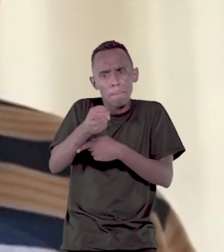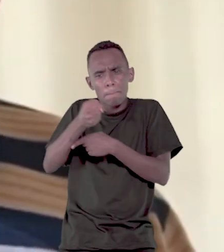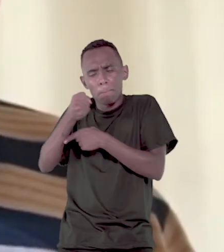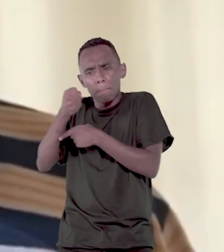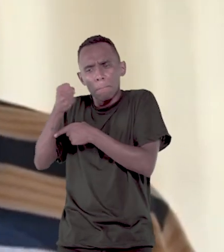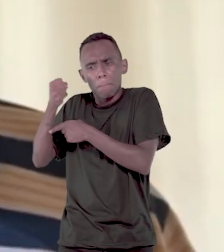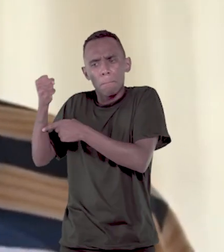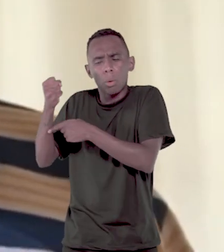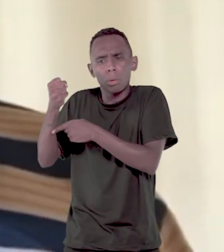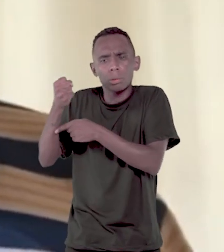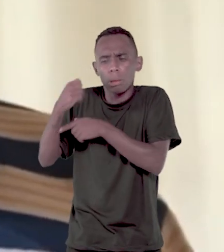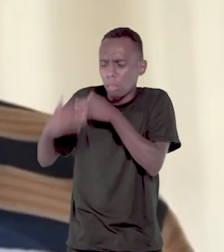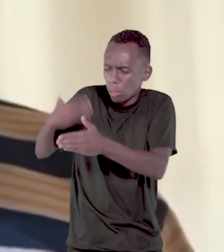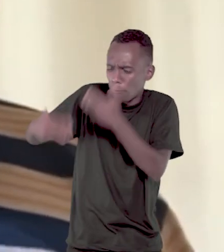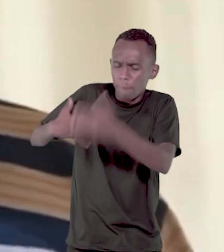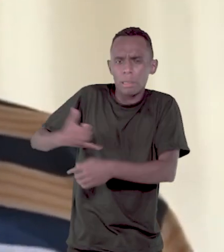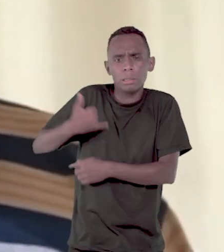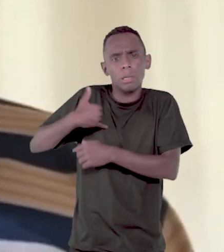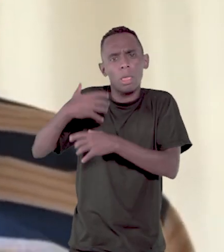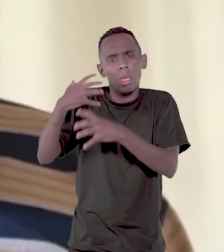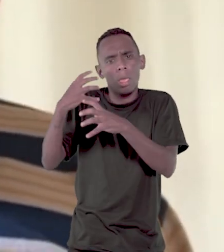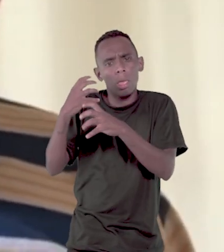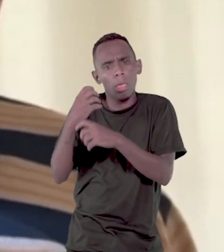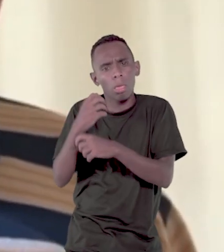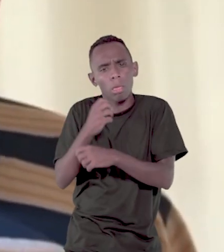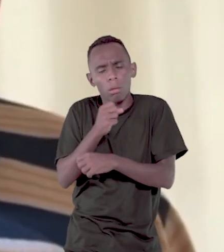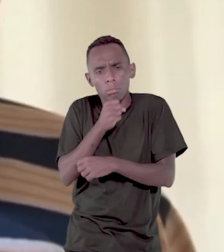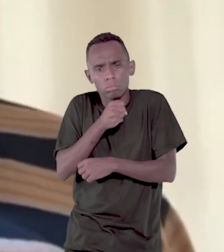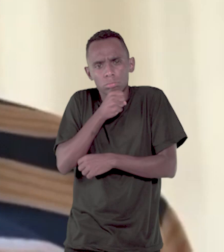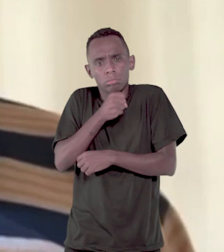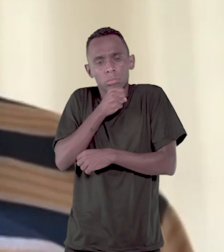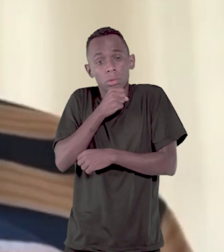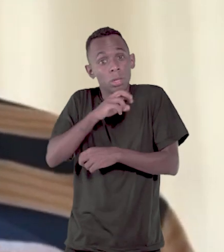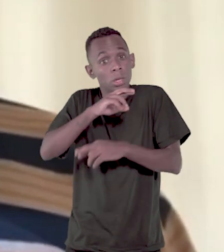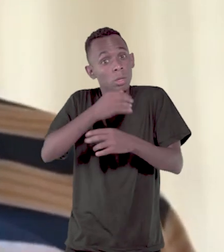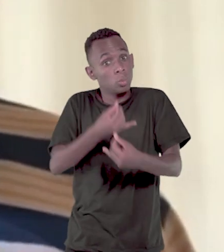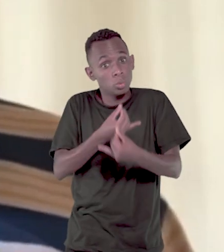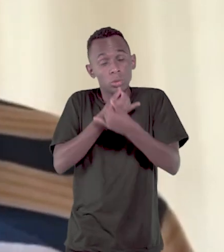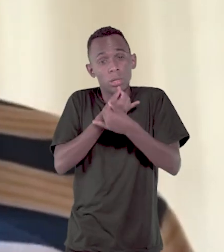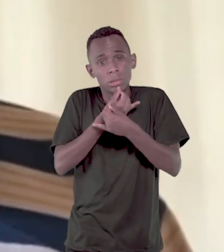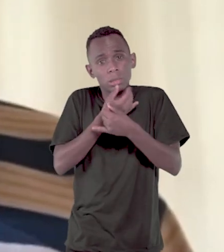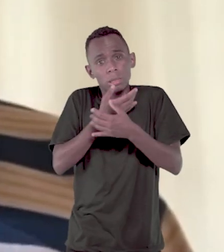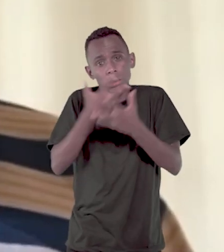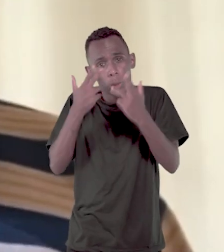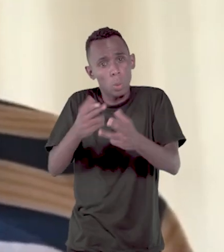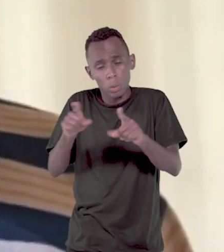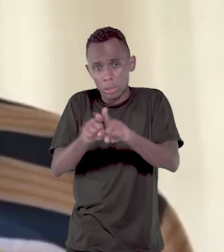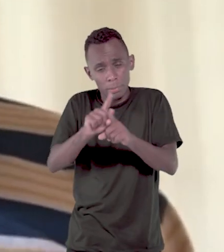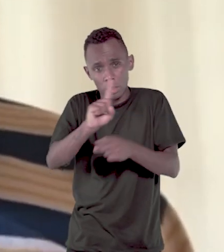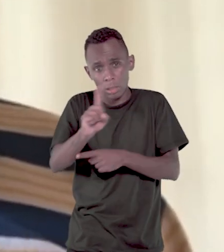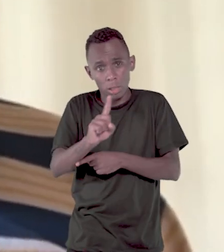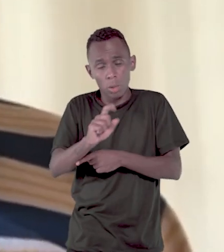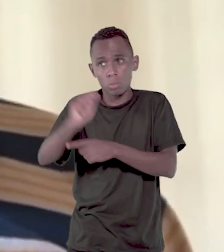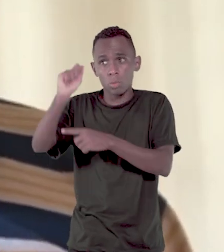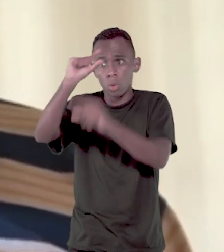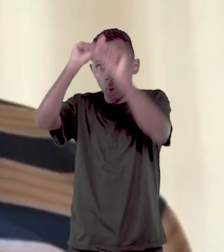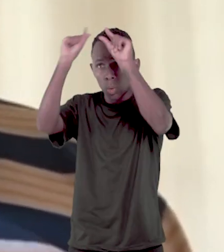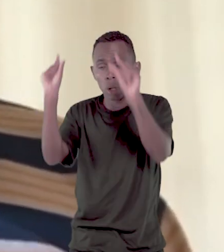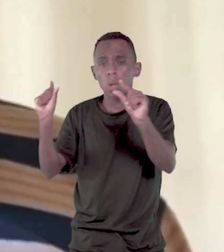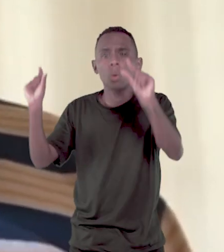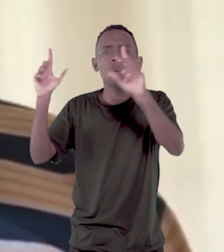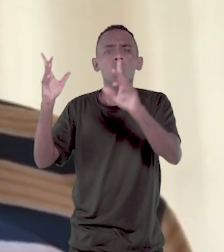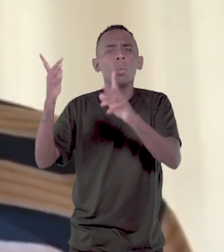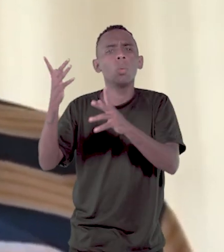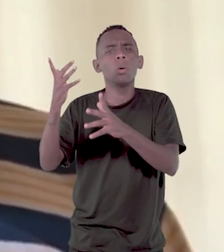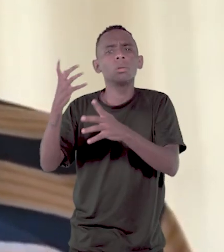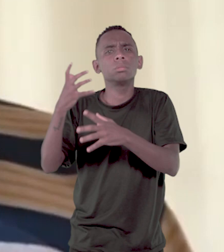ao uivo aflitivo das idades. Não é a mesma tristeza de quando a lua, nos ignorando, pulsava insônia